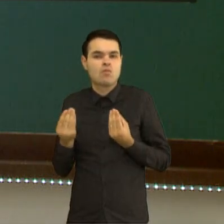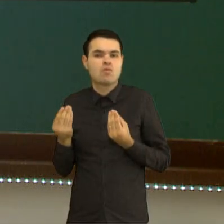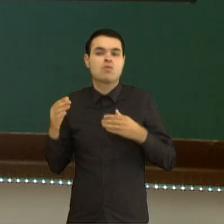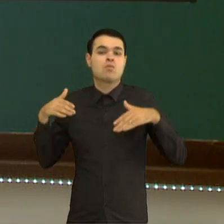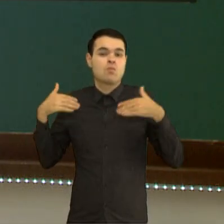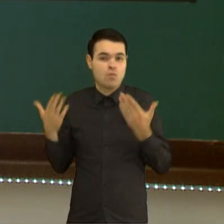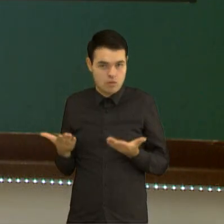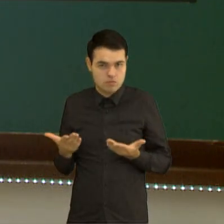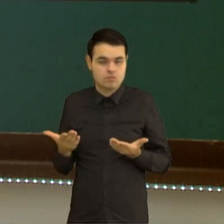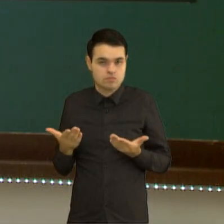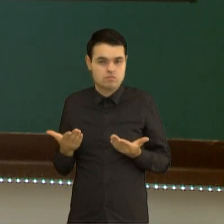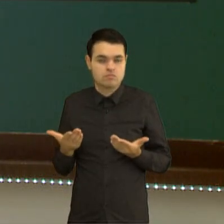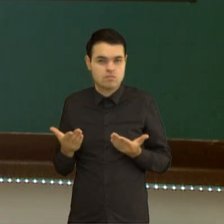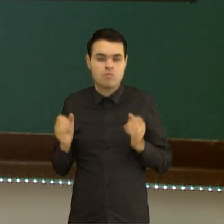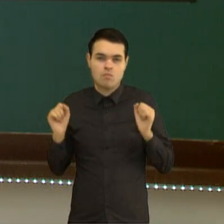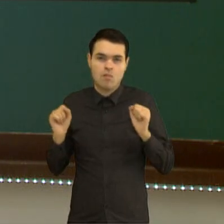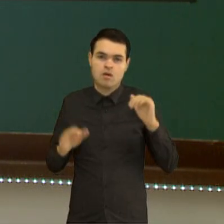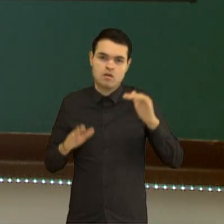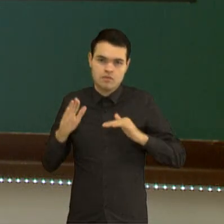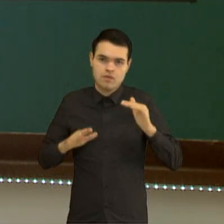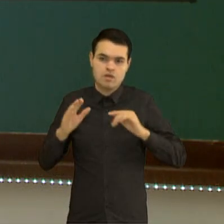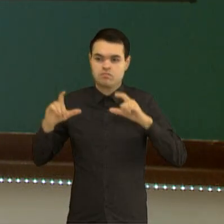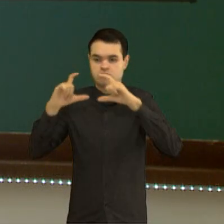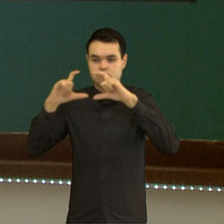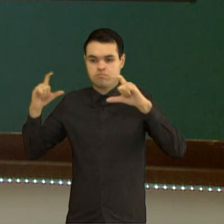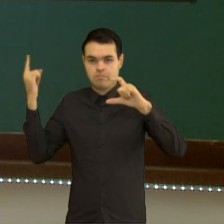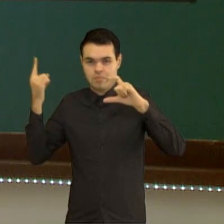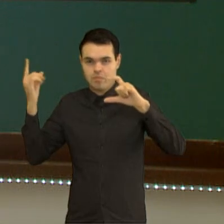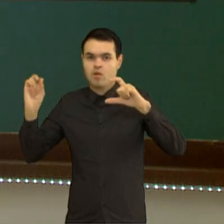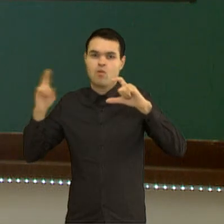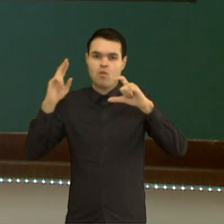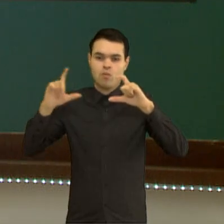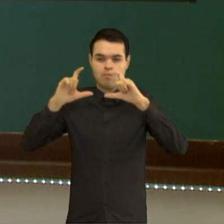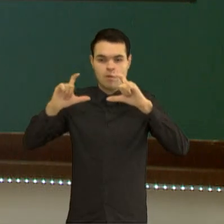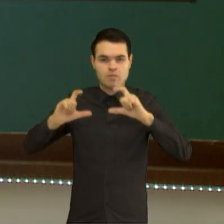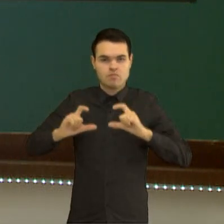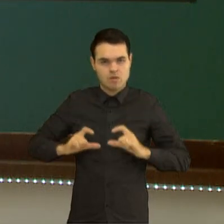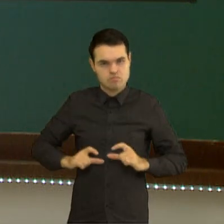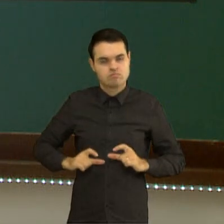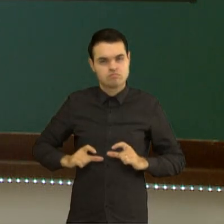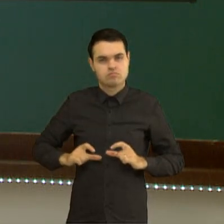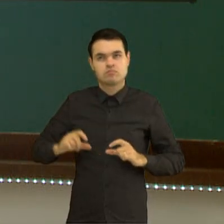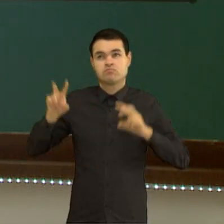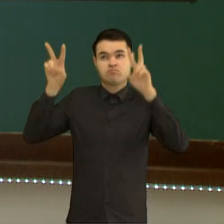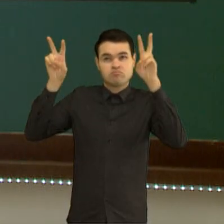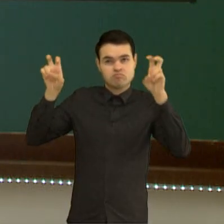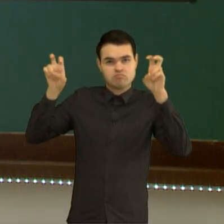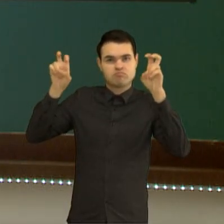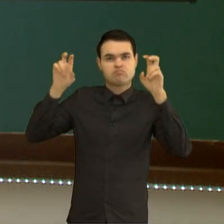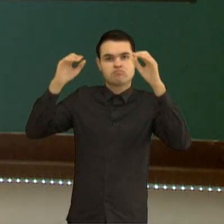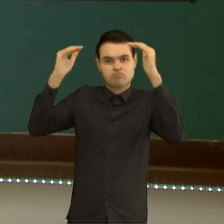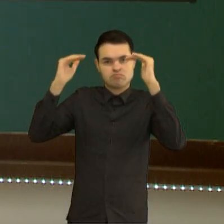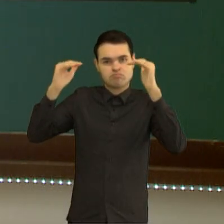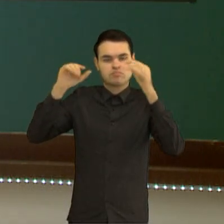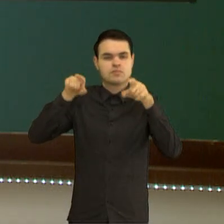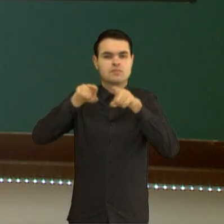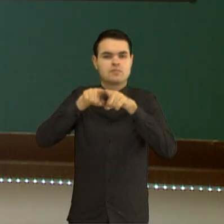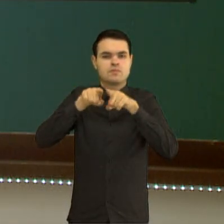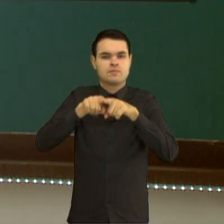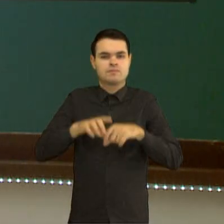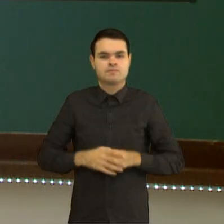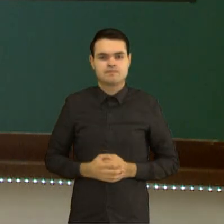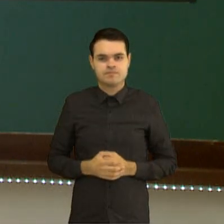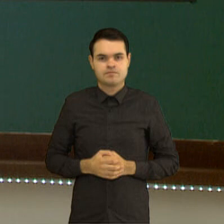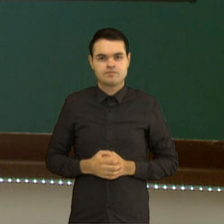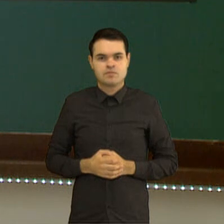quem. Geralmente ele pode estar no primeiro parágrafo ou em outras partes da notícia, como no título, no subtítulo. E